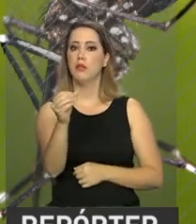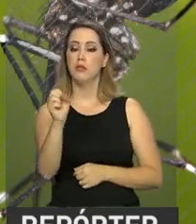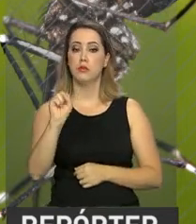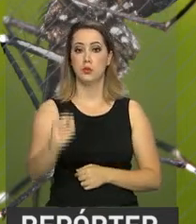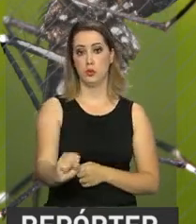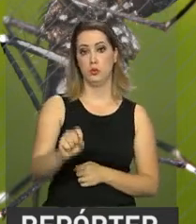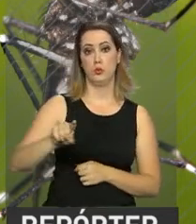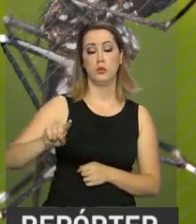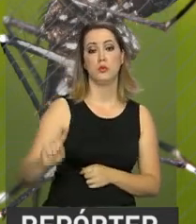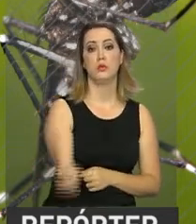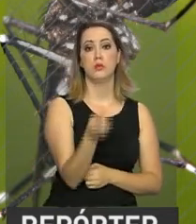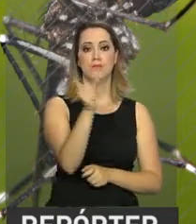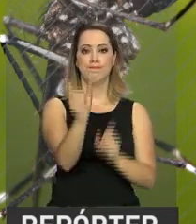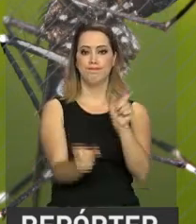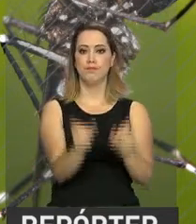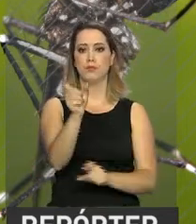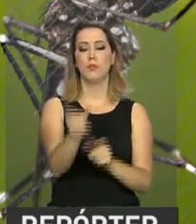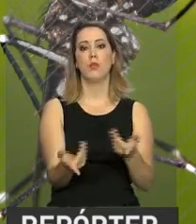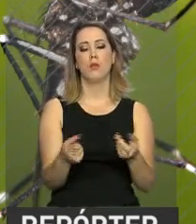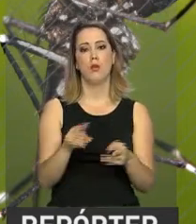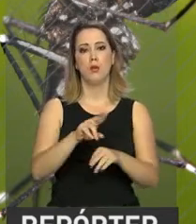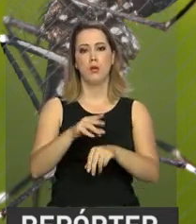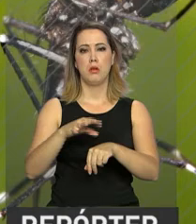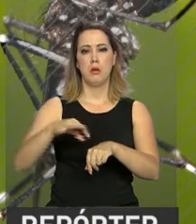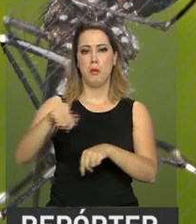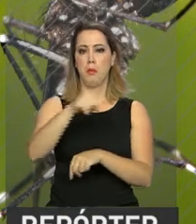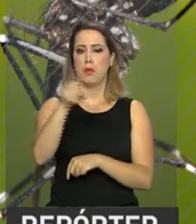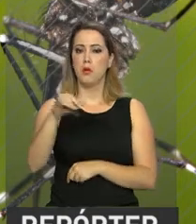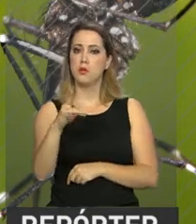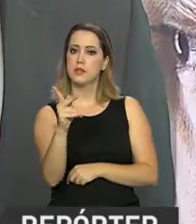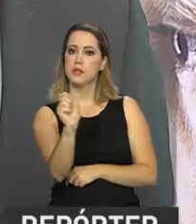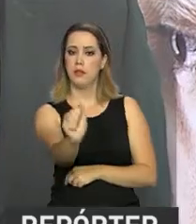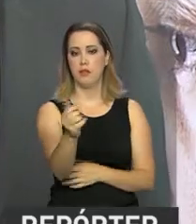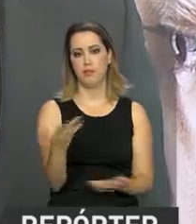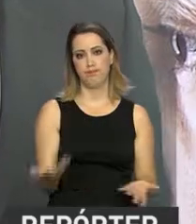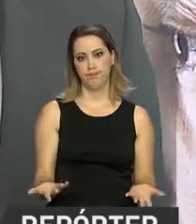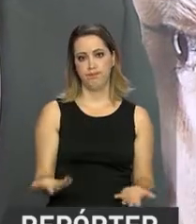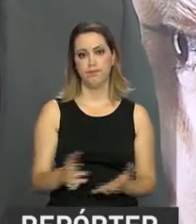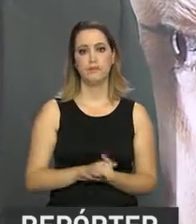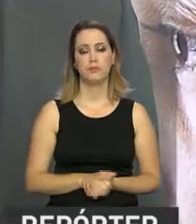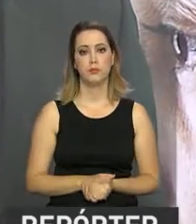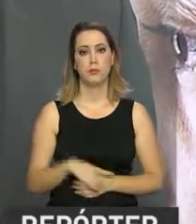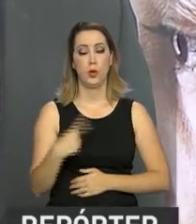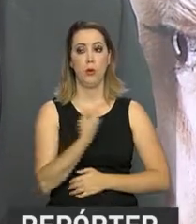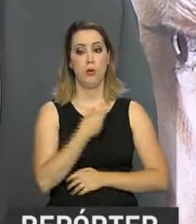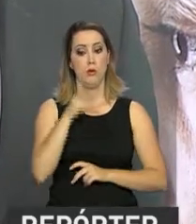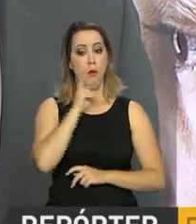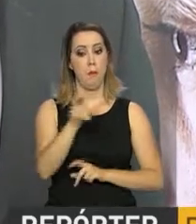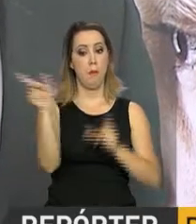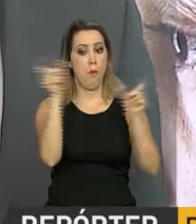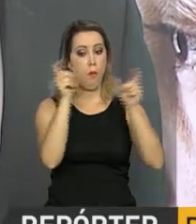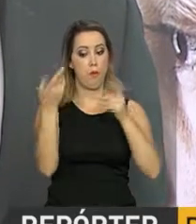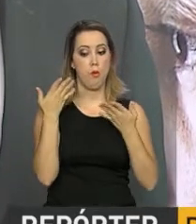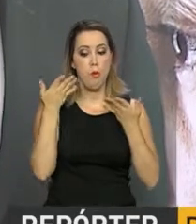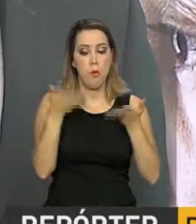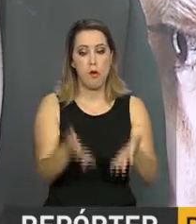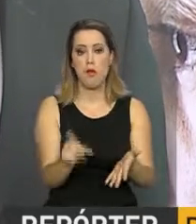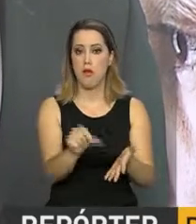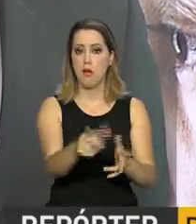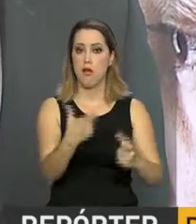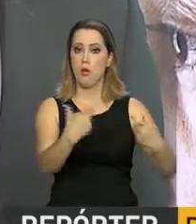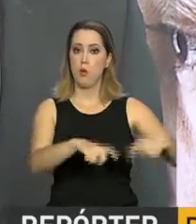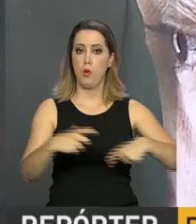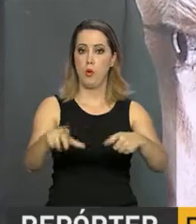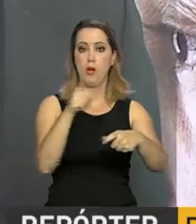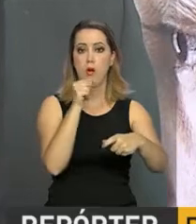mil casos prováveis de febre pelo vírus Zika em todo o país. Vamos identificar focos, vamos mobilizar as escolas para que, ao final